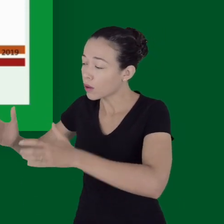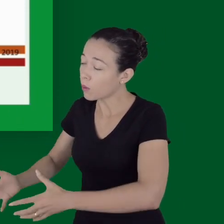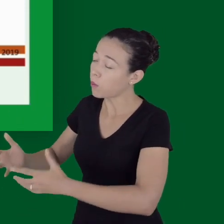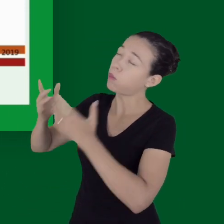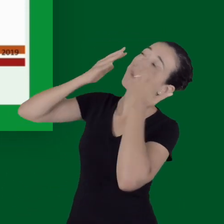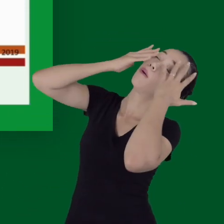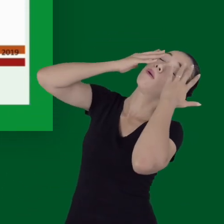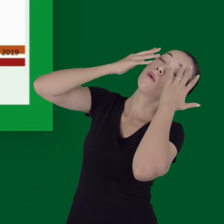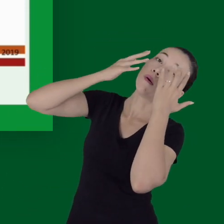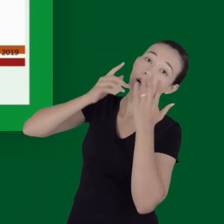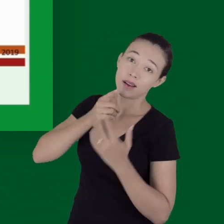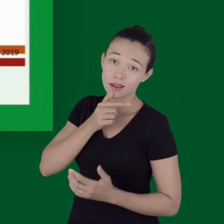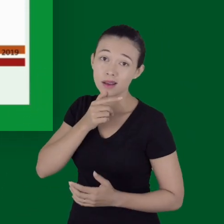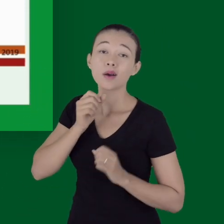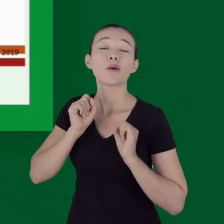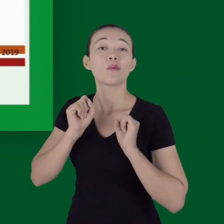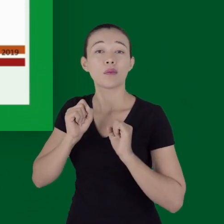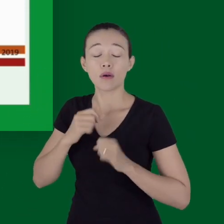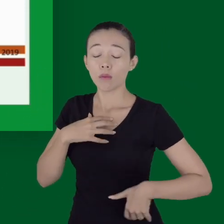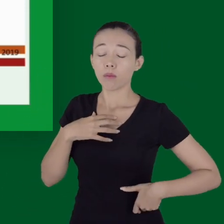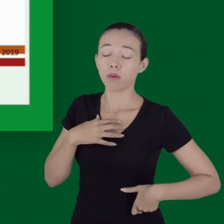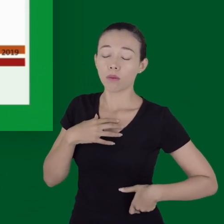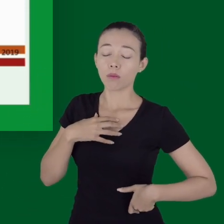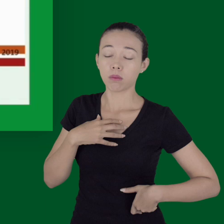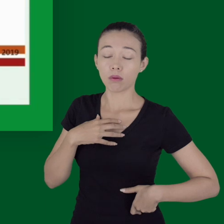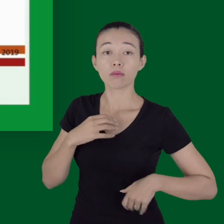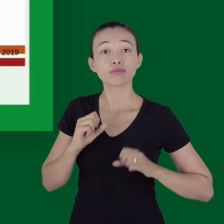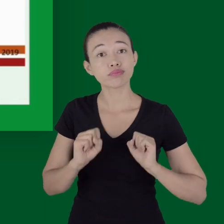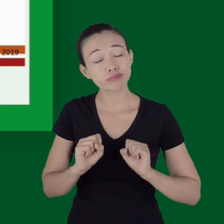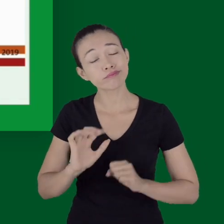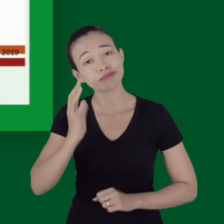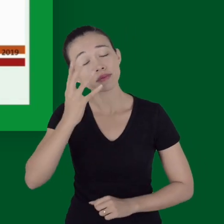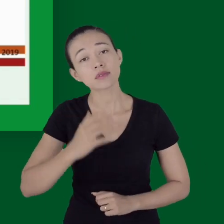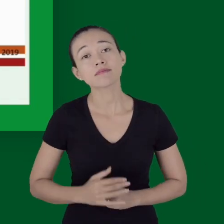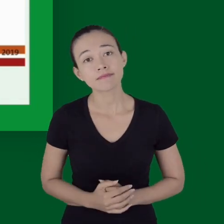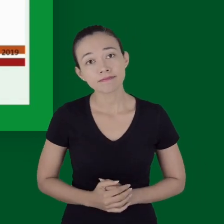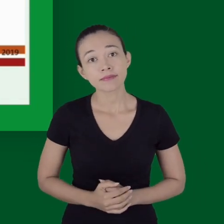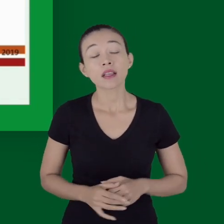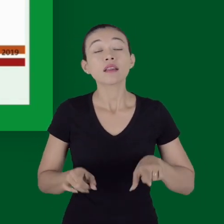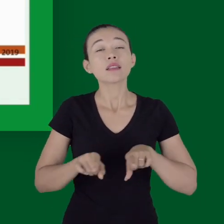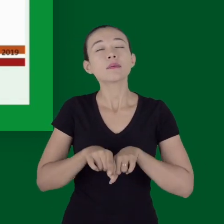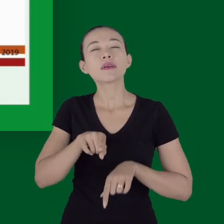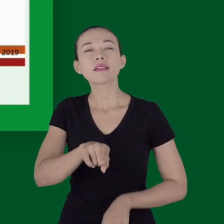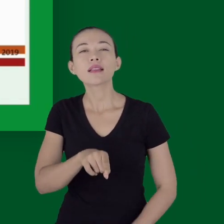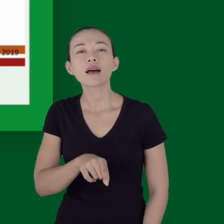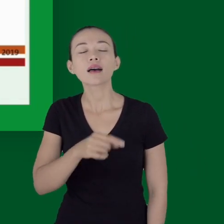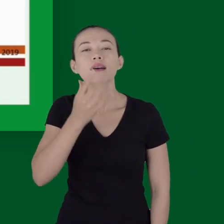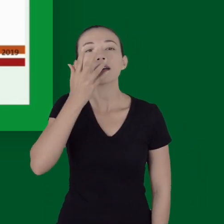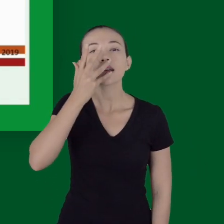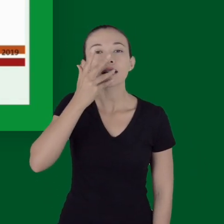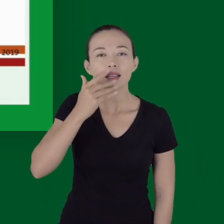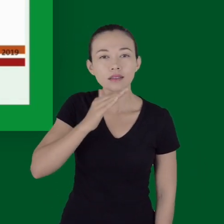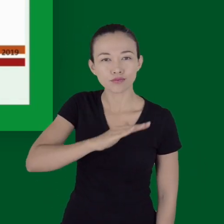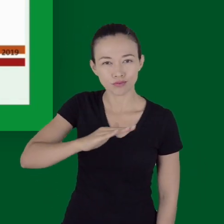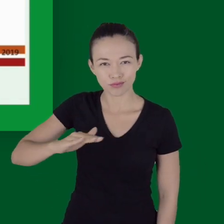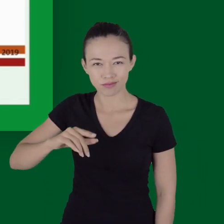pé, apoiar na borda de um balde ou de um vaso sanitário e acabar caindo neles e gerando esse processo de